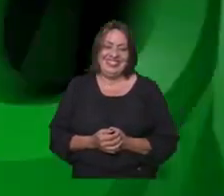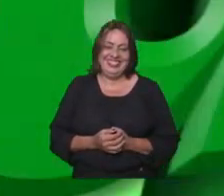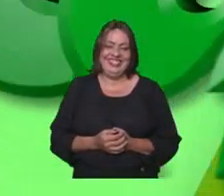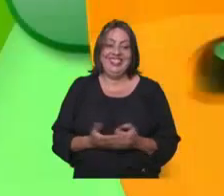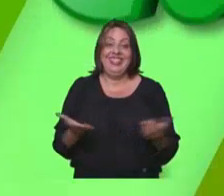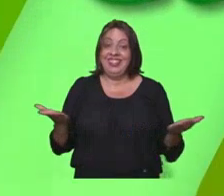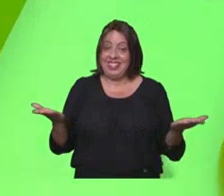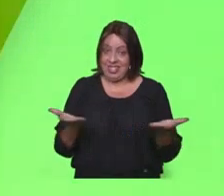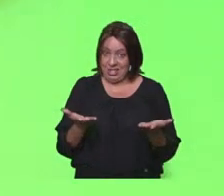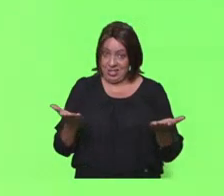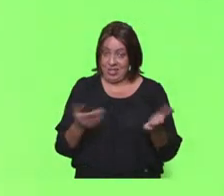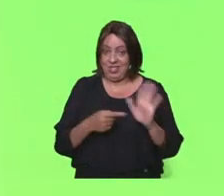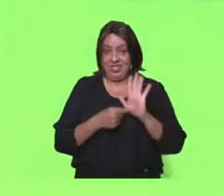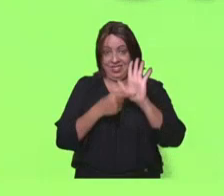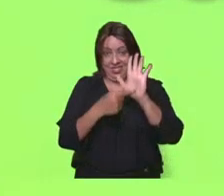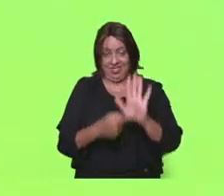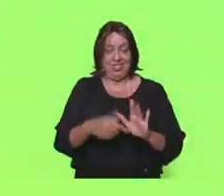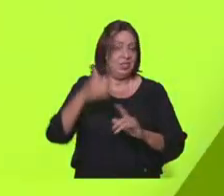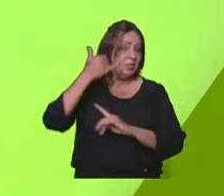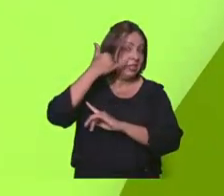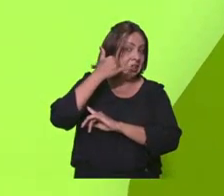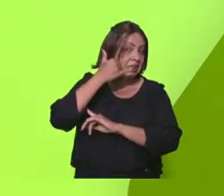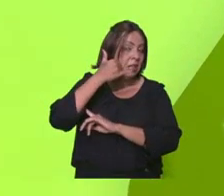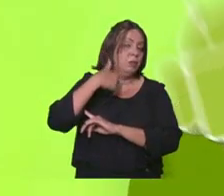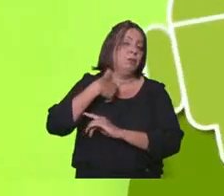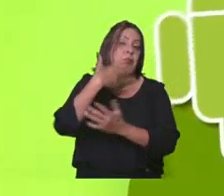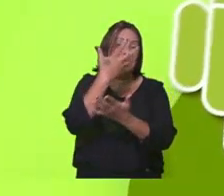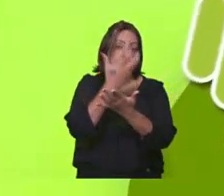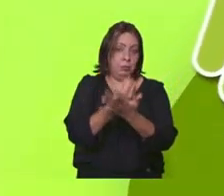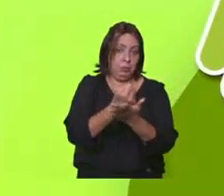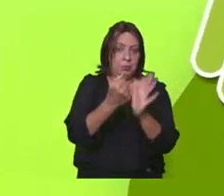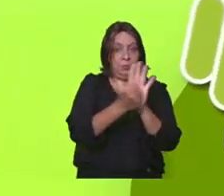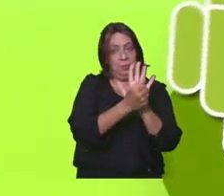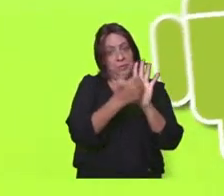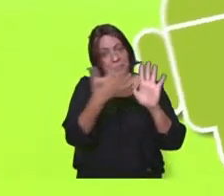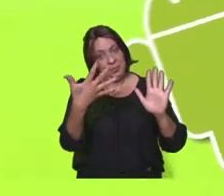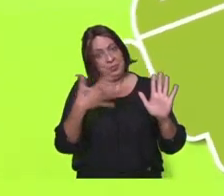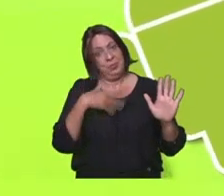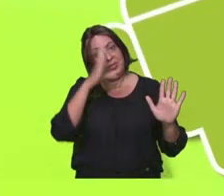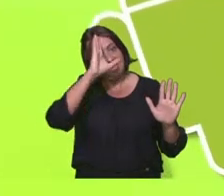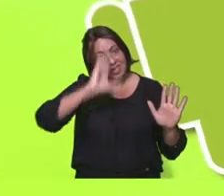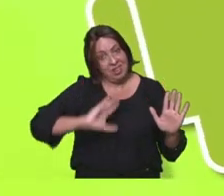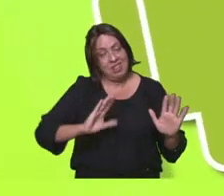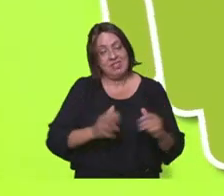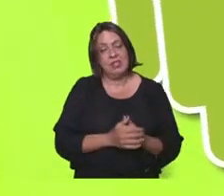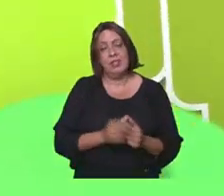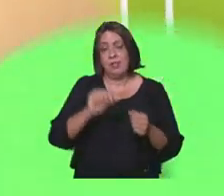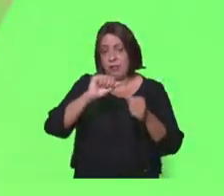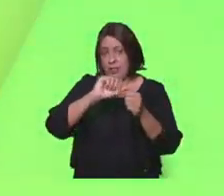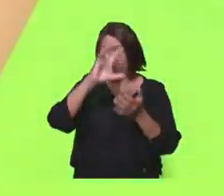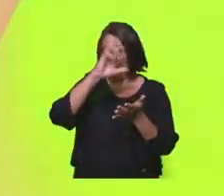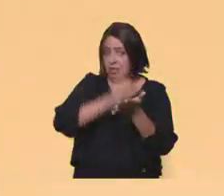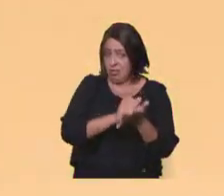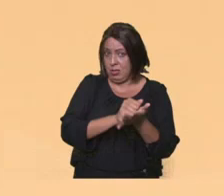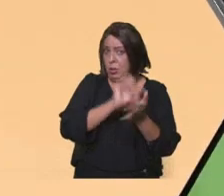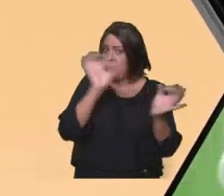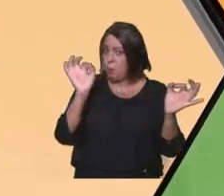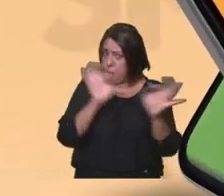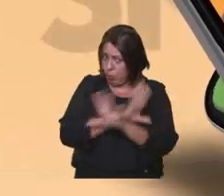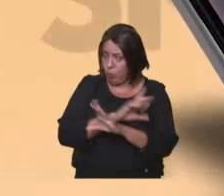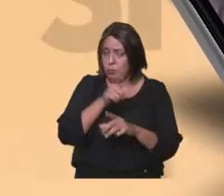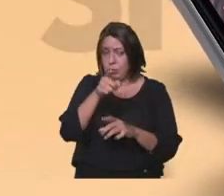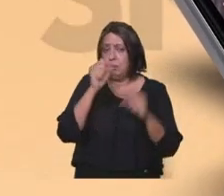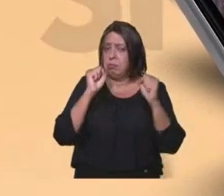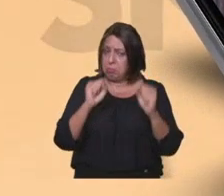Agora o Caju Cap está na tela do seu celular. Baixe agora o aplicativo do Caju Cap gratuitamente. Faça seu cadastro e pronto. Você